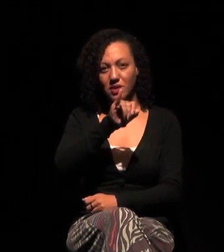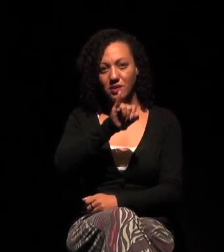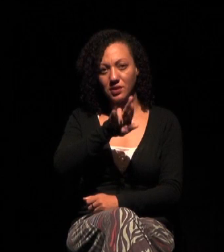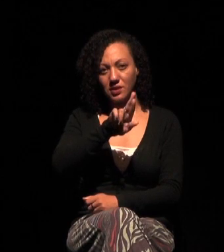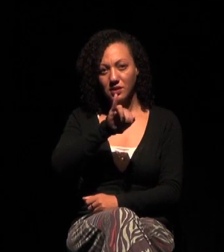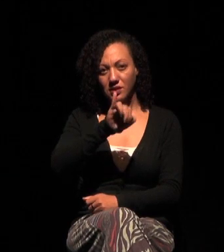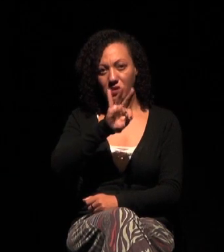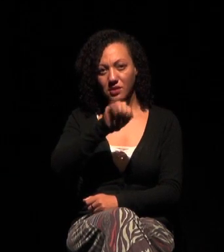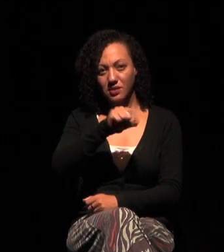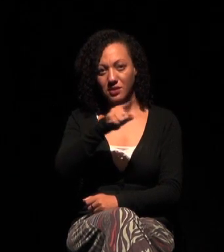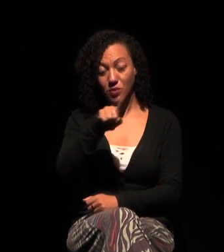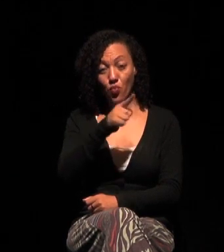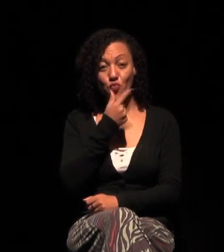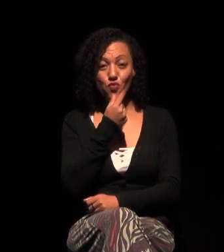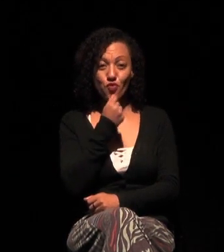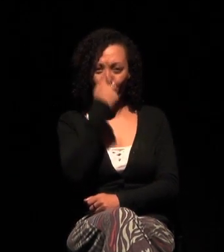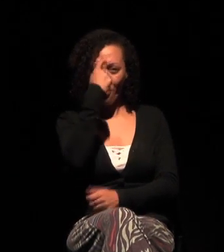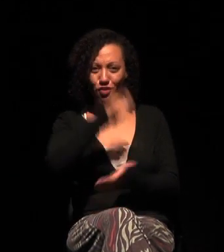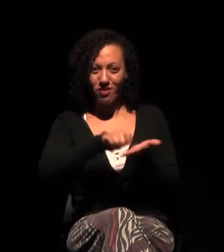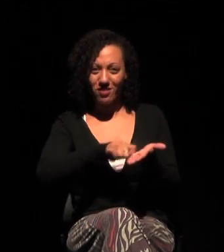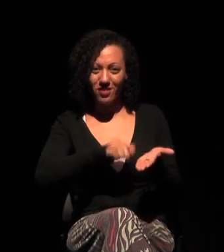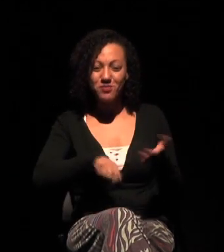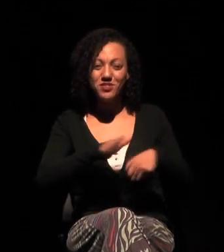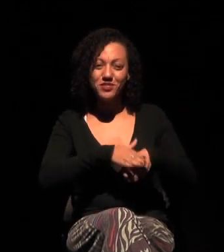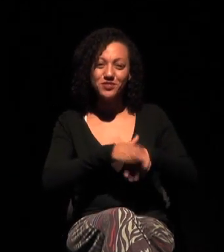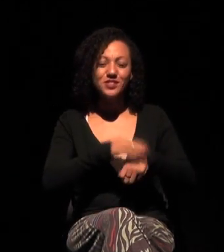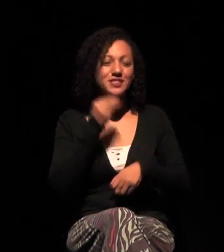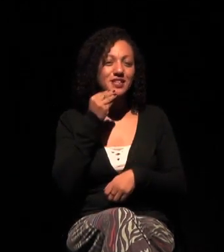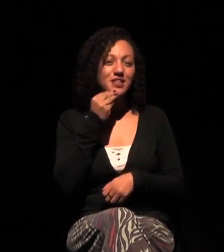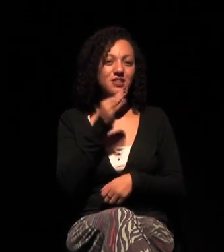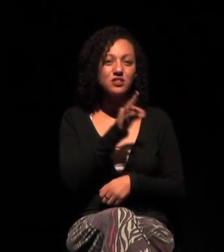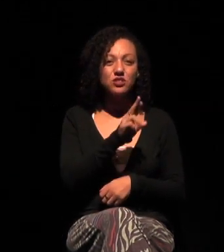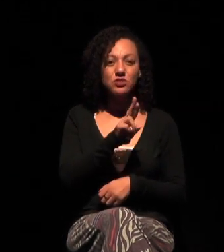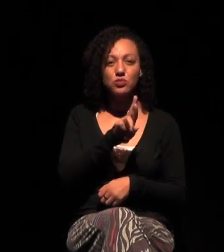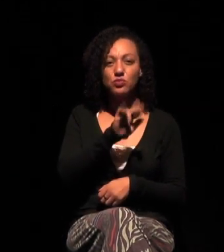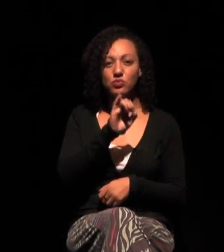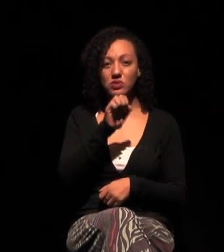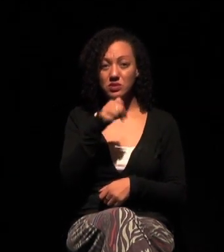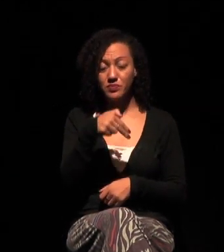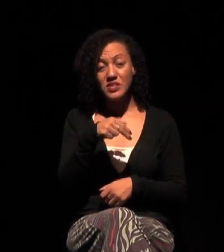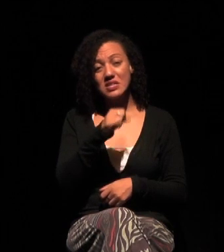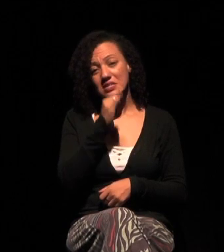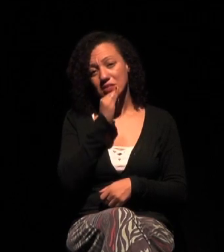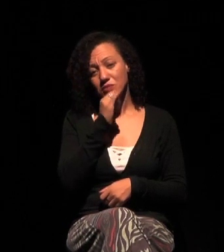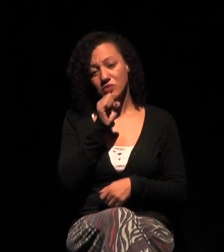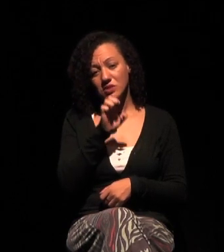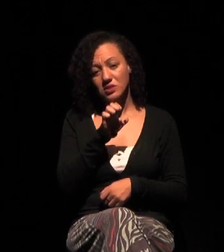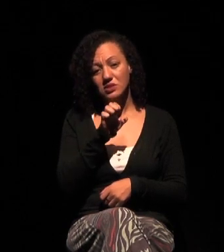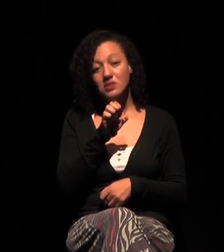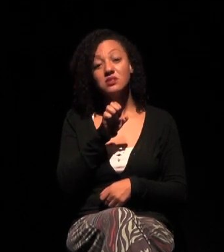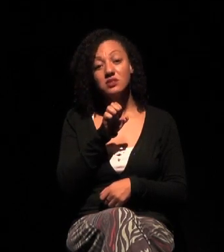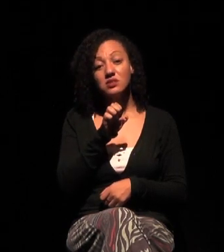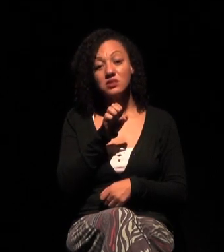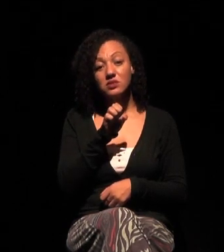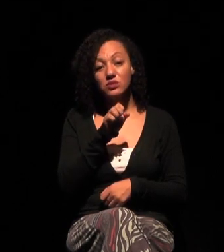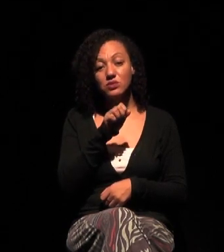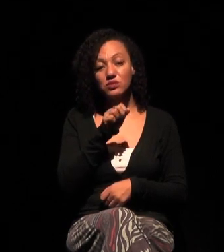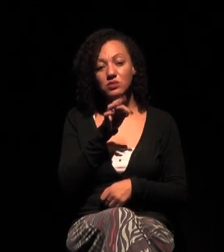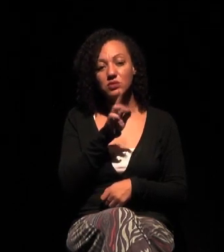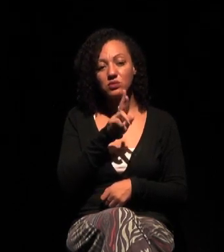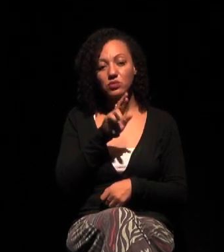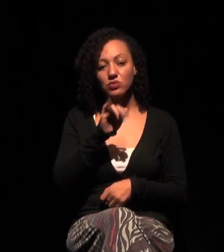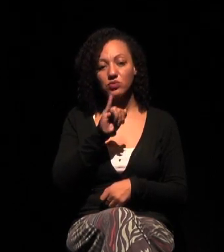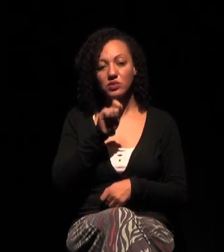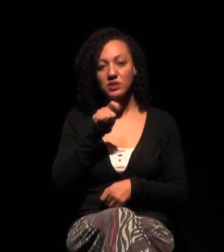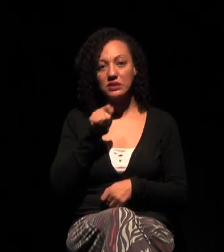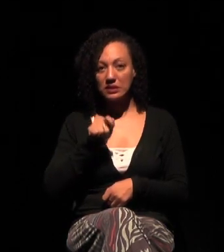limitação o nome cultura em deu pro teste de turing que é um teste onde se o computador conseguiu enganar o ser humano eo ser